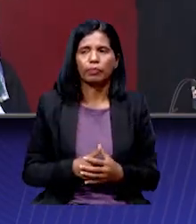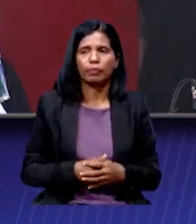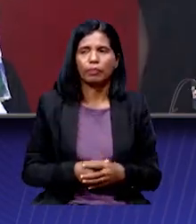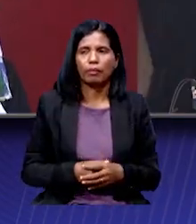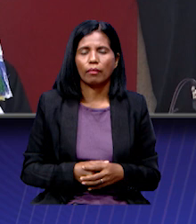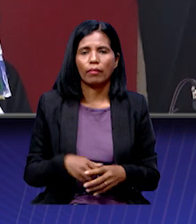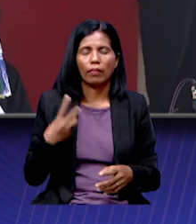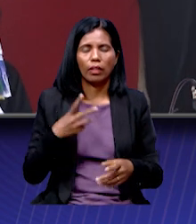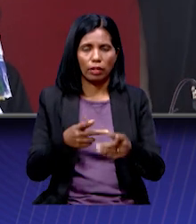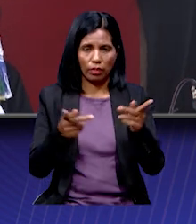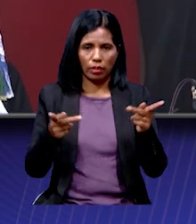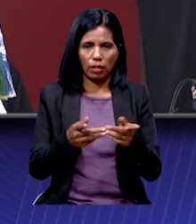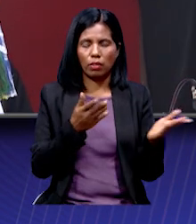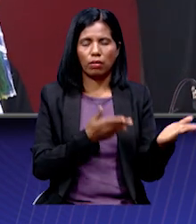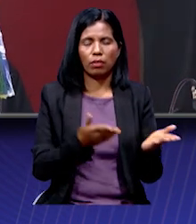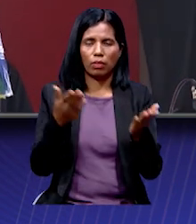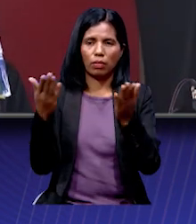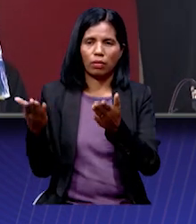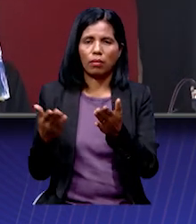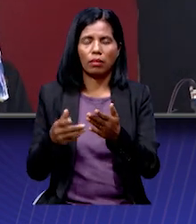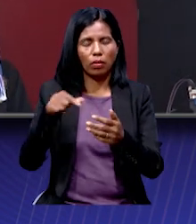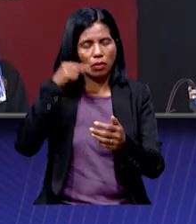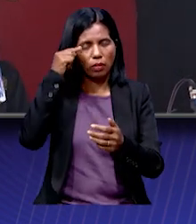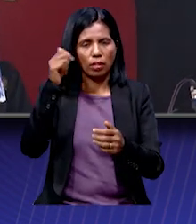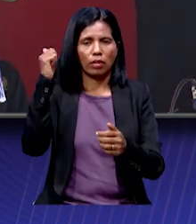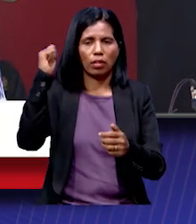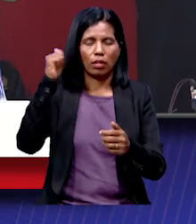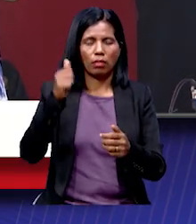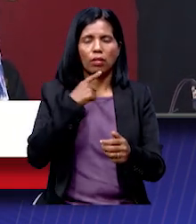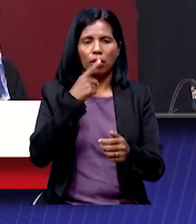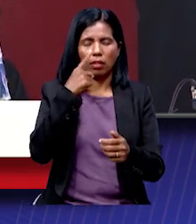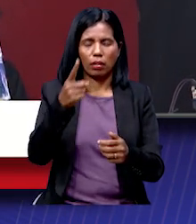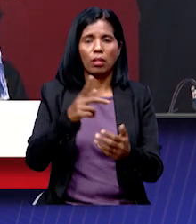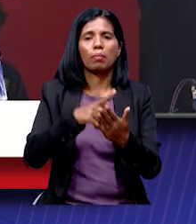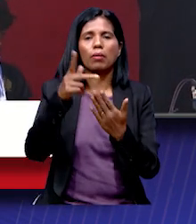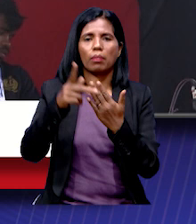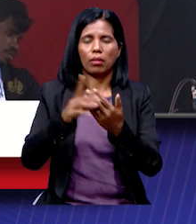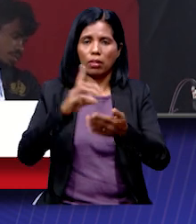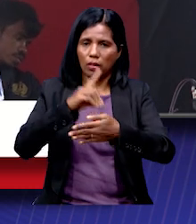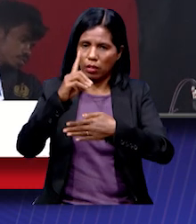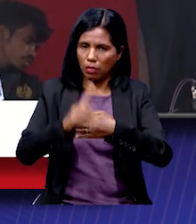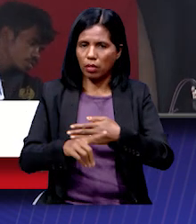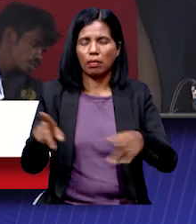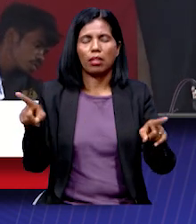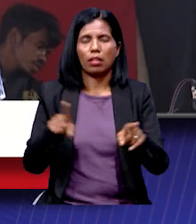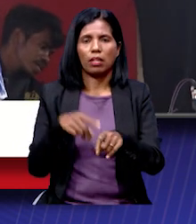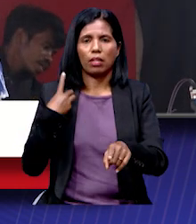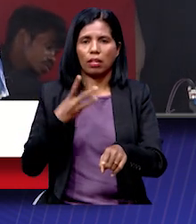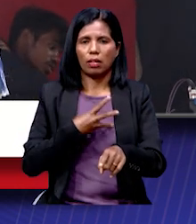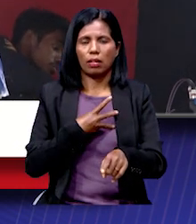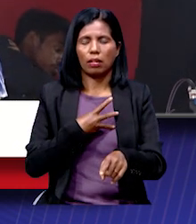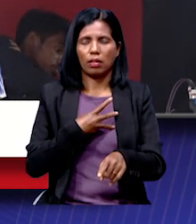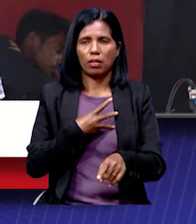aqui está tudo lúri, influencia o governo, a tua pela reta em consideração e programa de desenvolvimento, maka ita